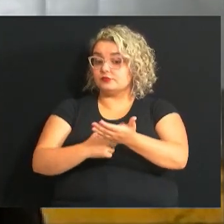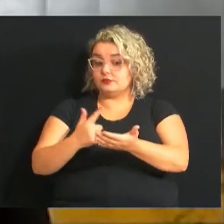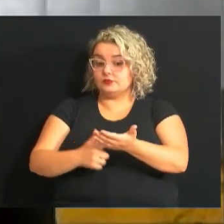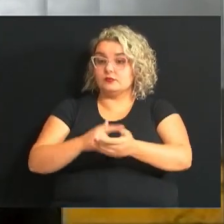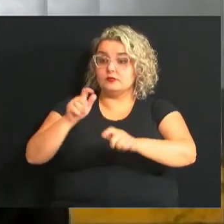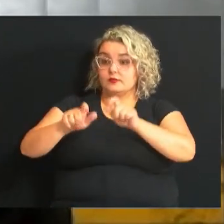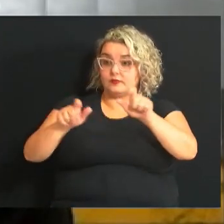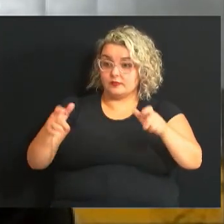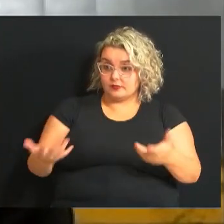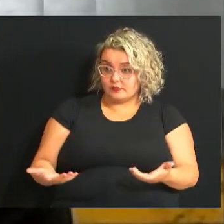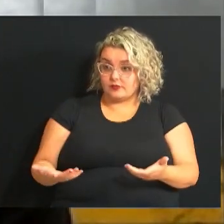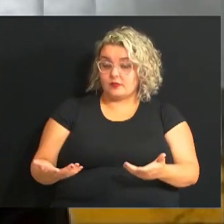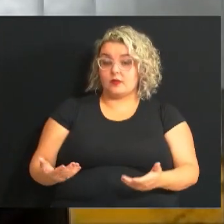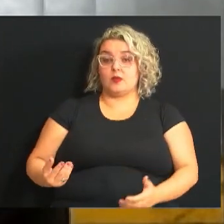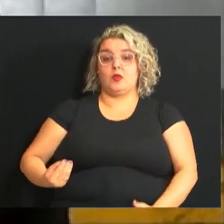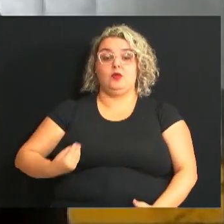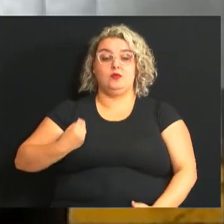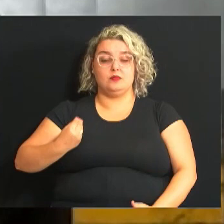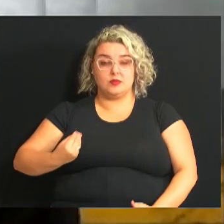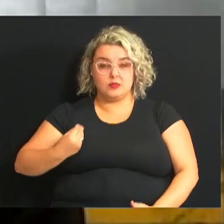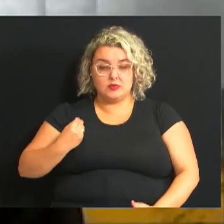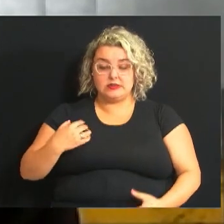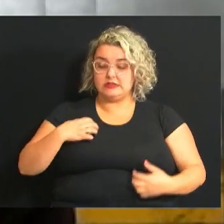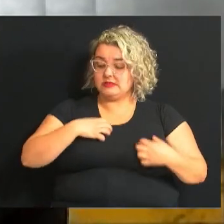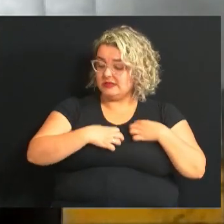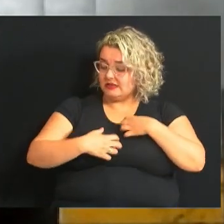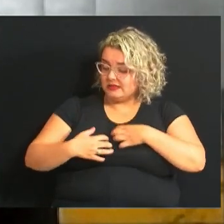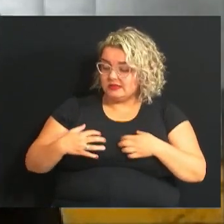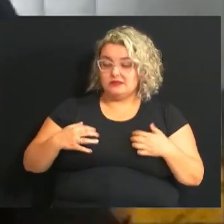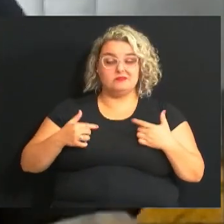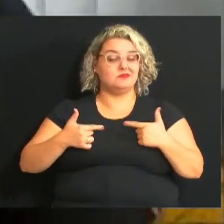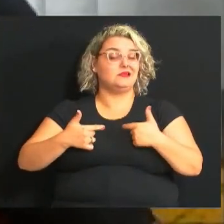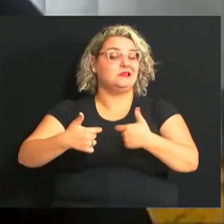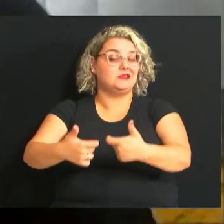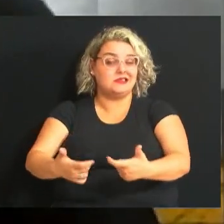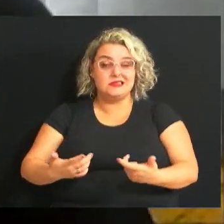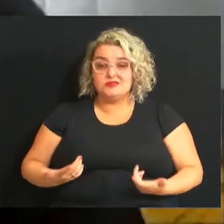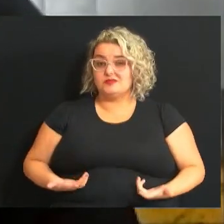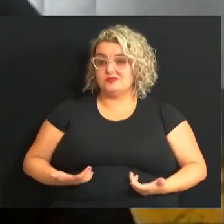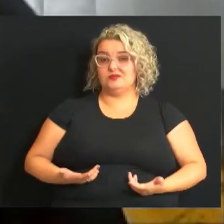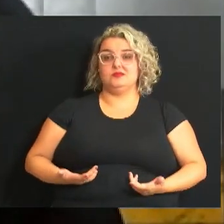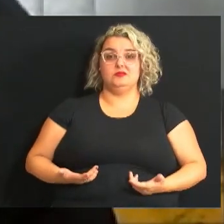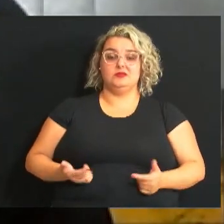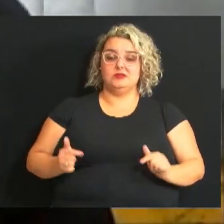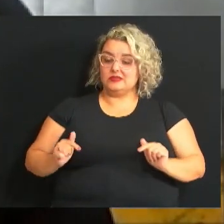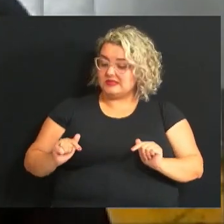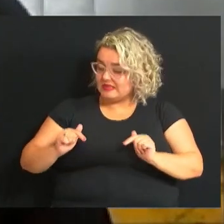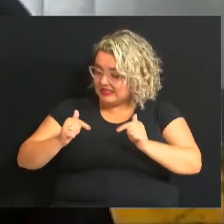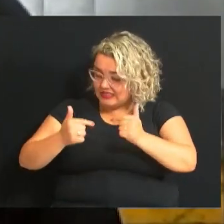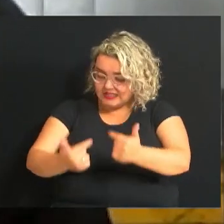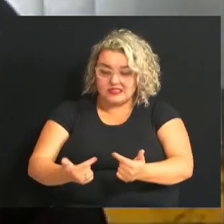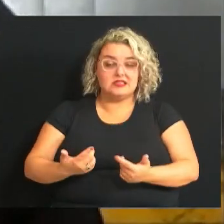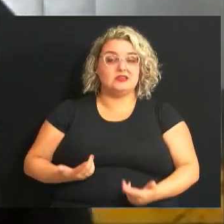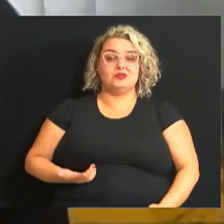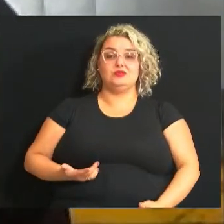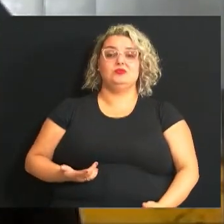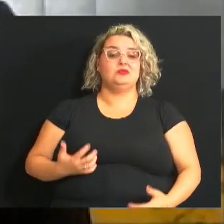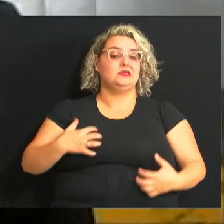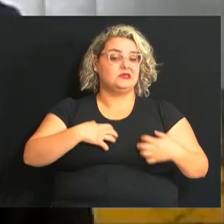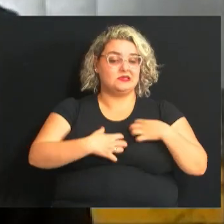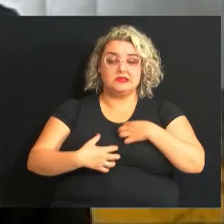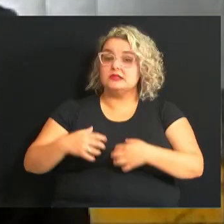está passando por lutas e aflições, para aquela pessoa que passou por lutas e aflições e não consegue